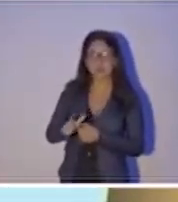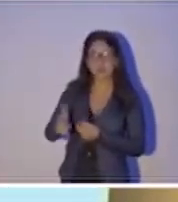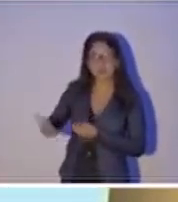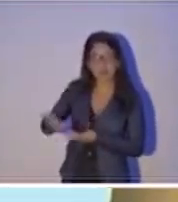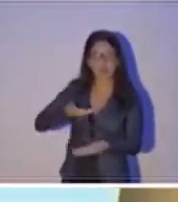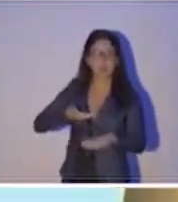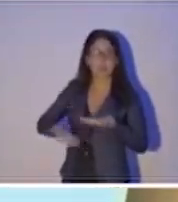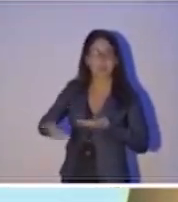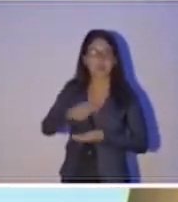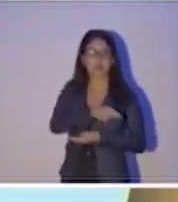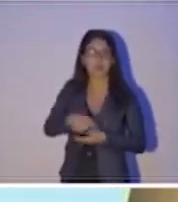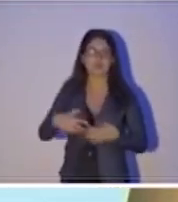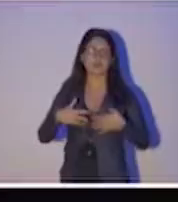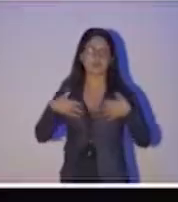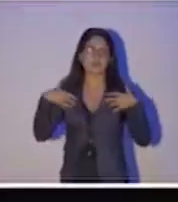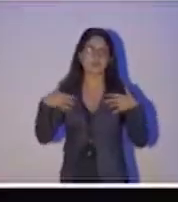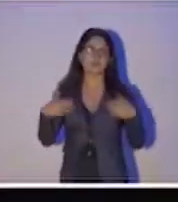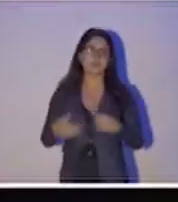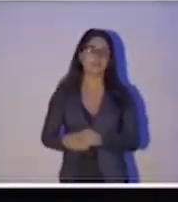ficar muito orgulhosos.